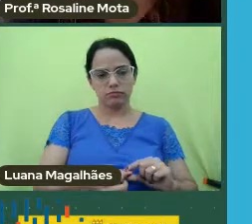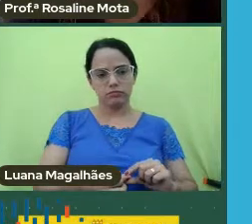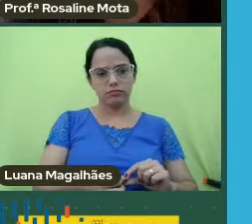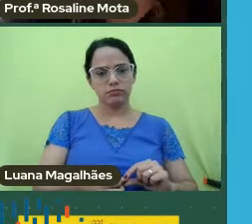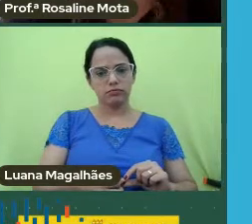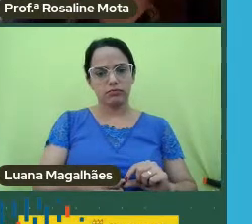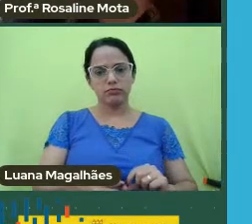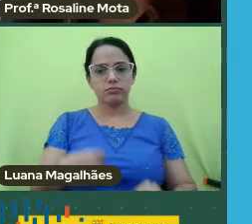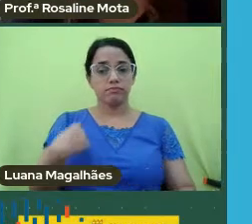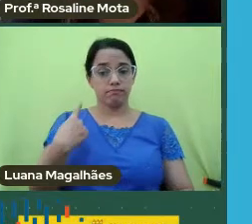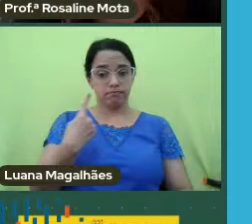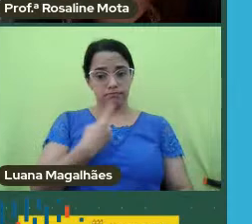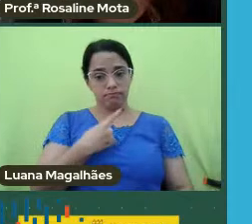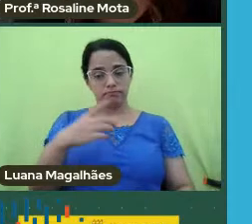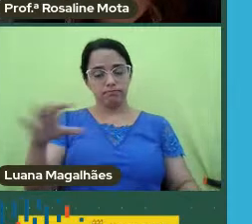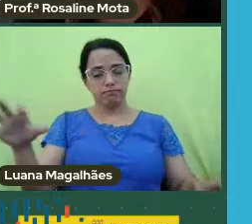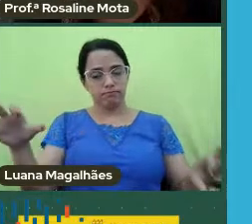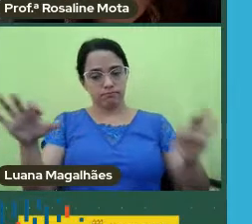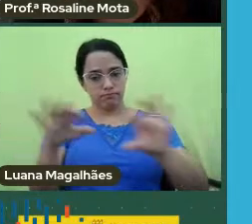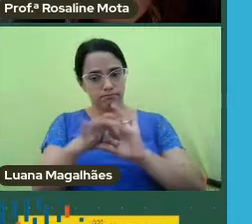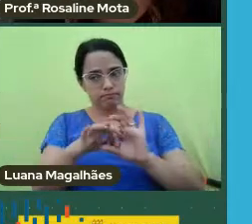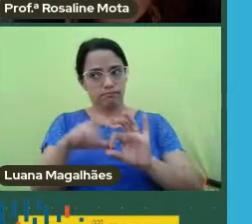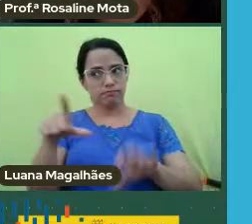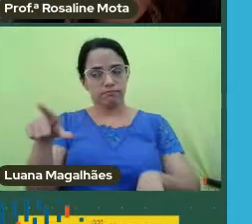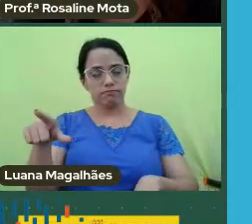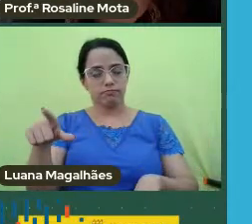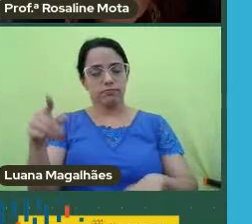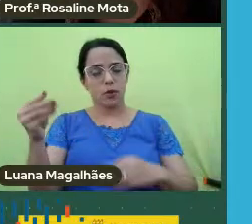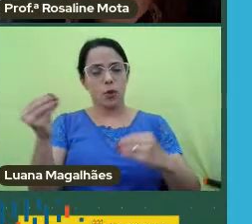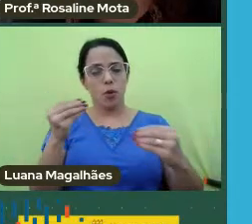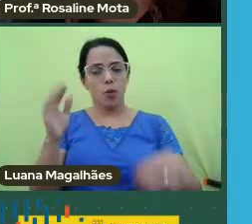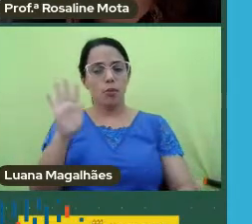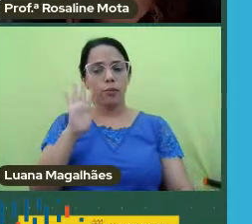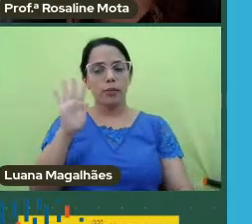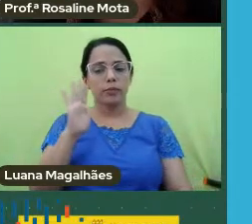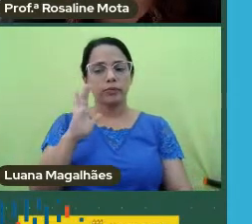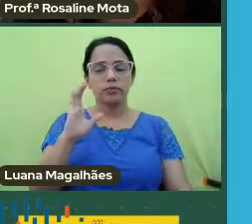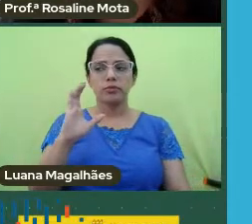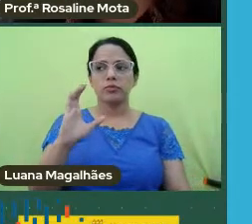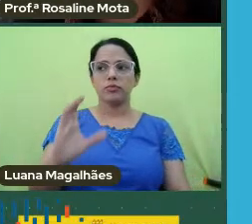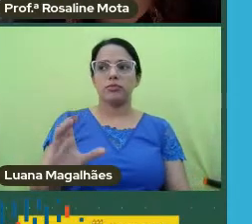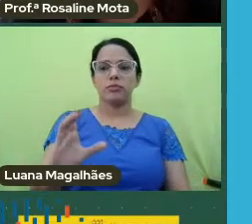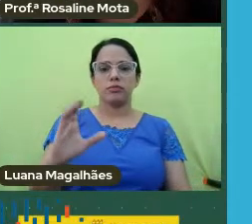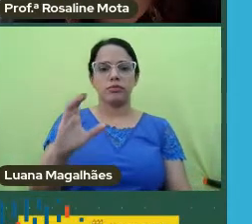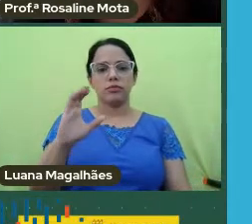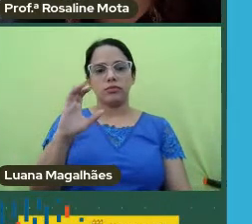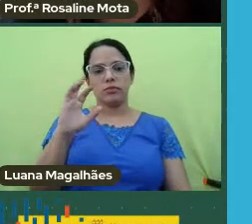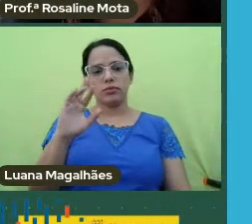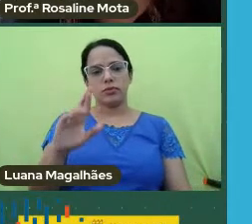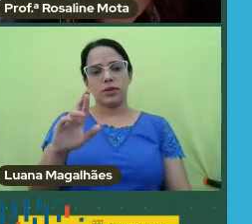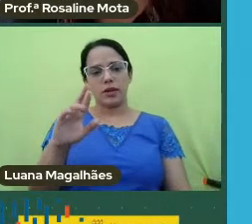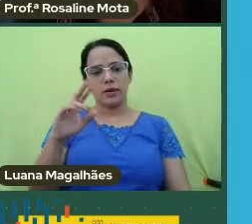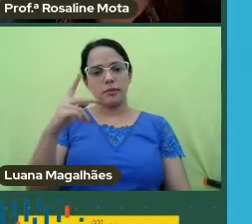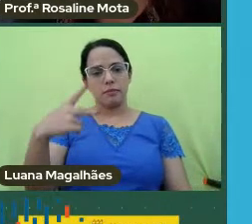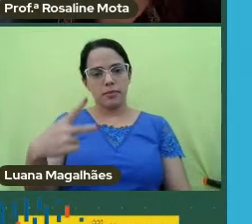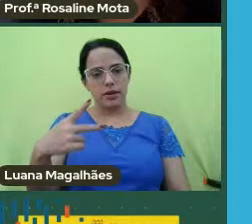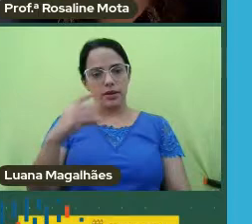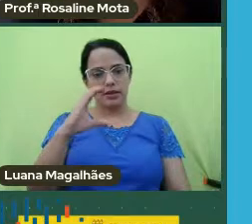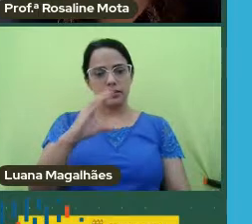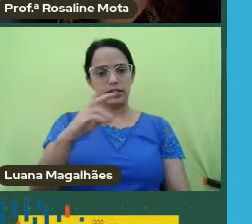que começar a pensar como é que essa CRP e essa CEPAD pode agir